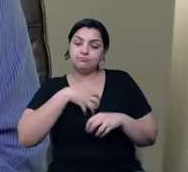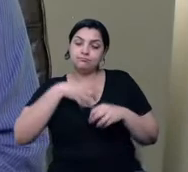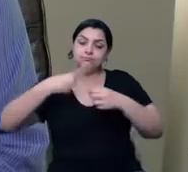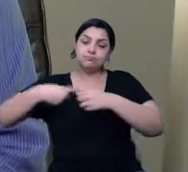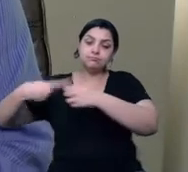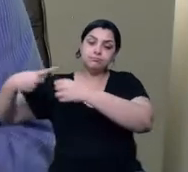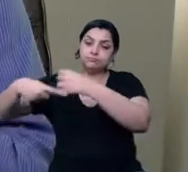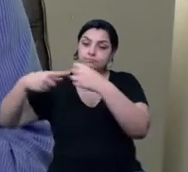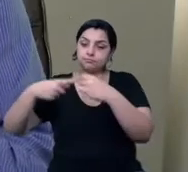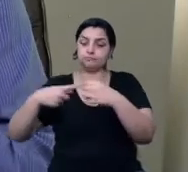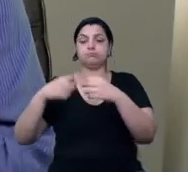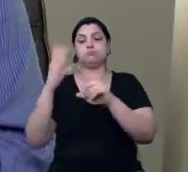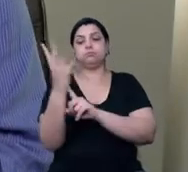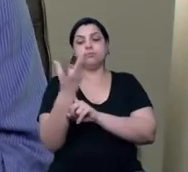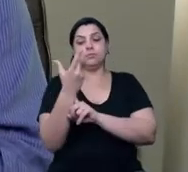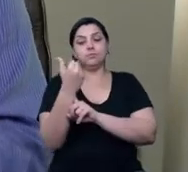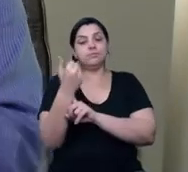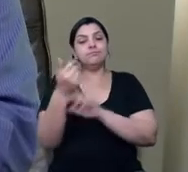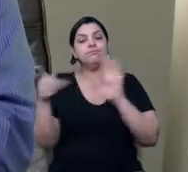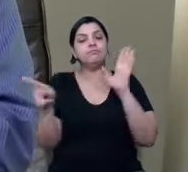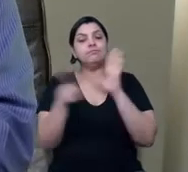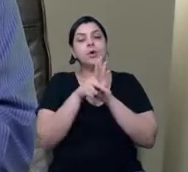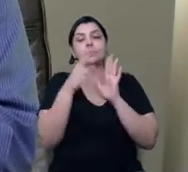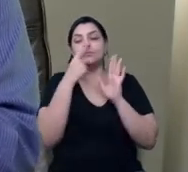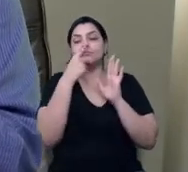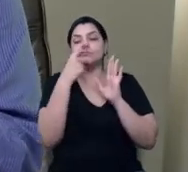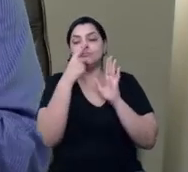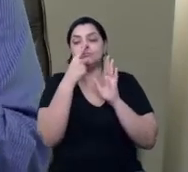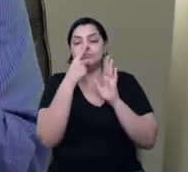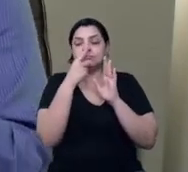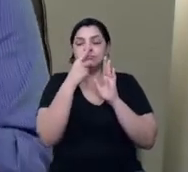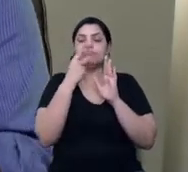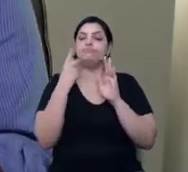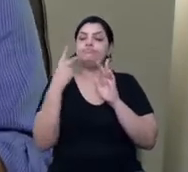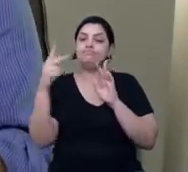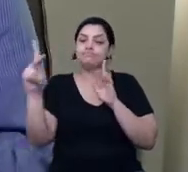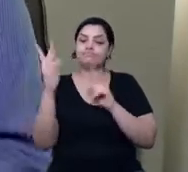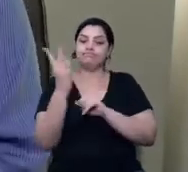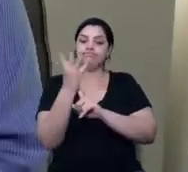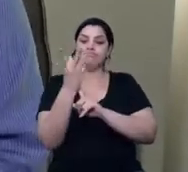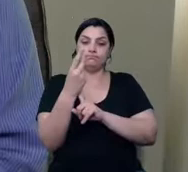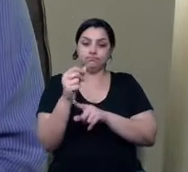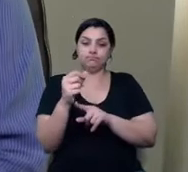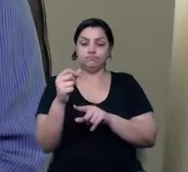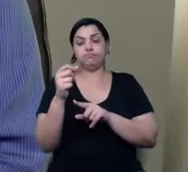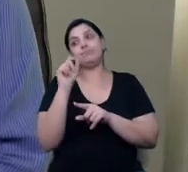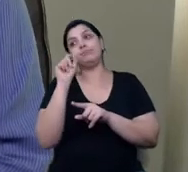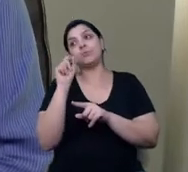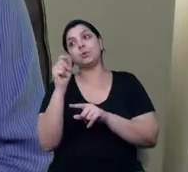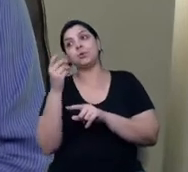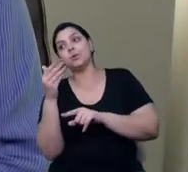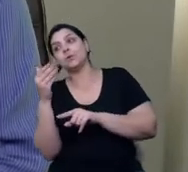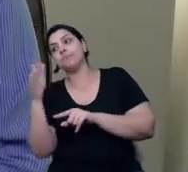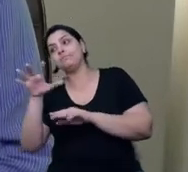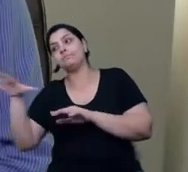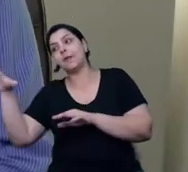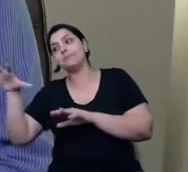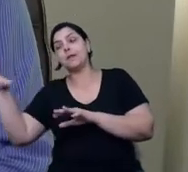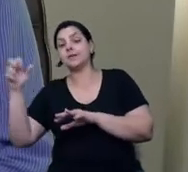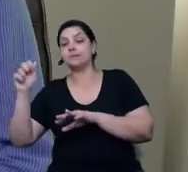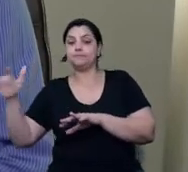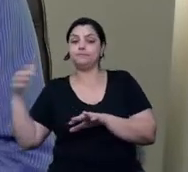uma arte muito peculiar, muito diferente daquilo que a gente vê como arte do litoral da Bahia, digamos assim, né? Então assim, eu tenho uma influência muito